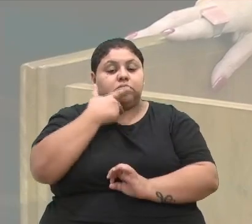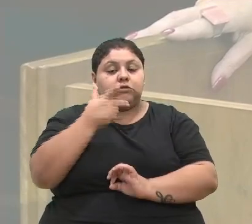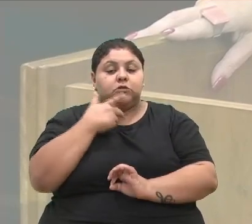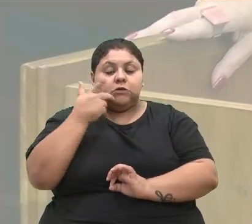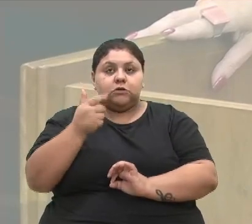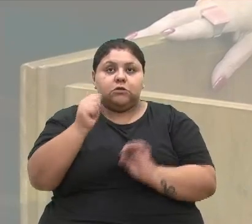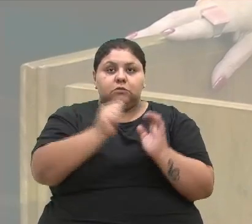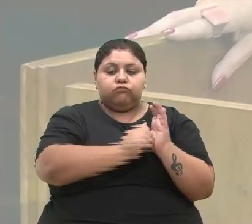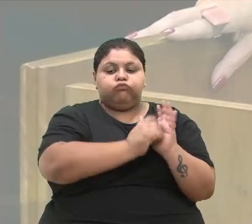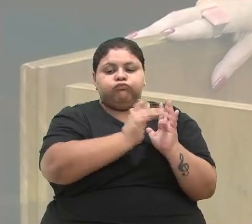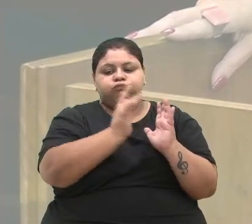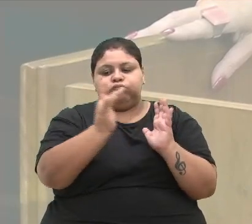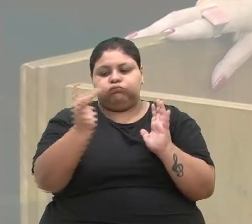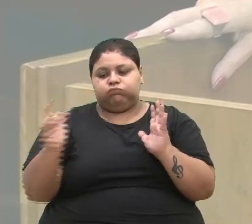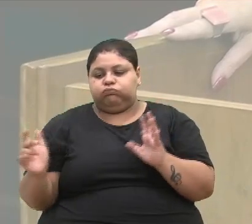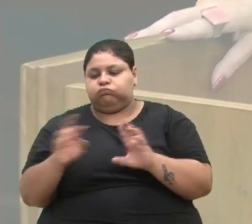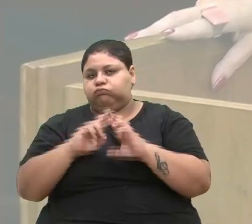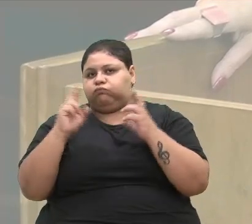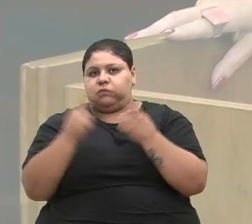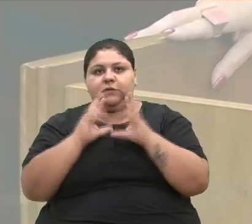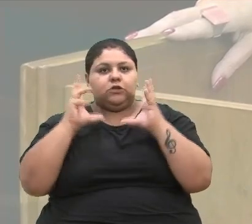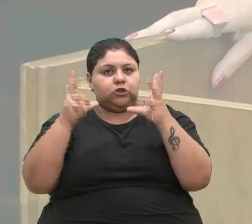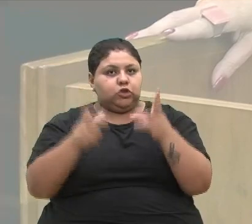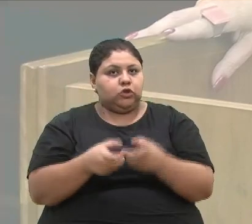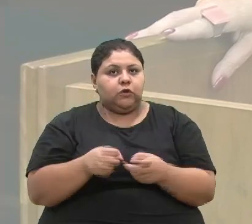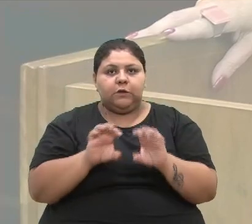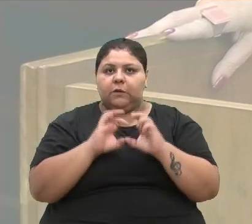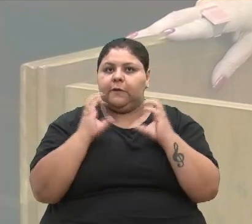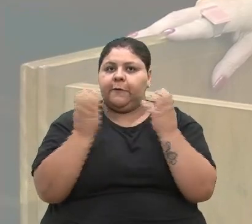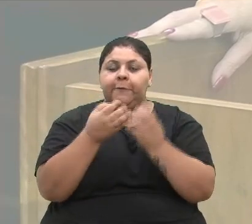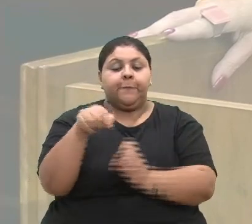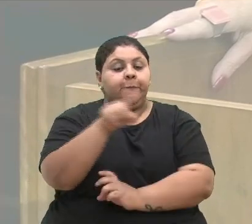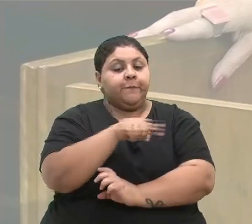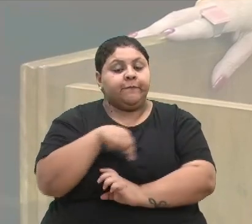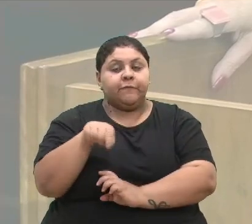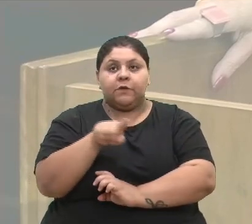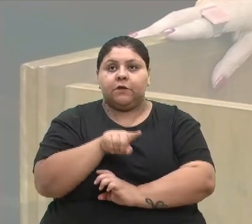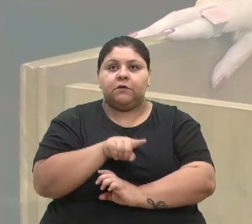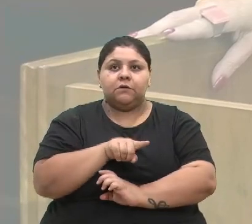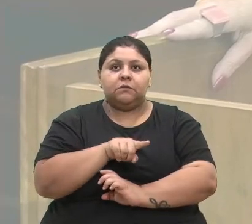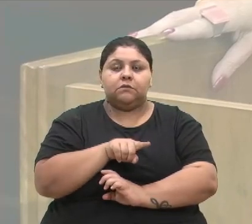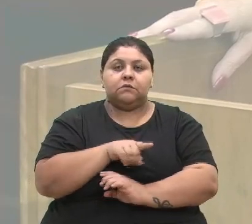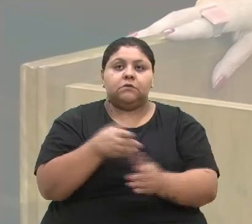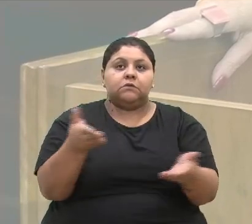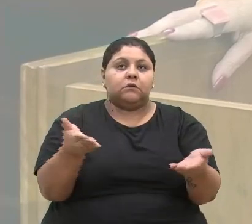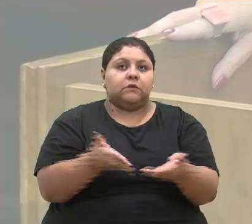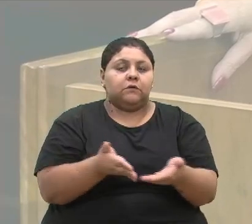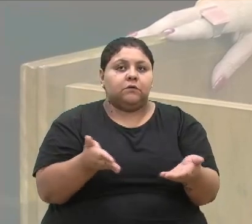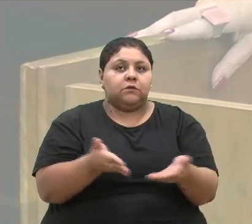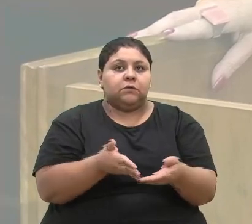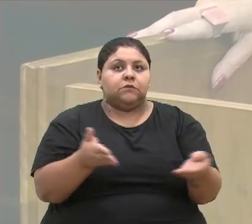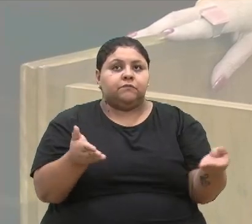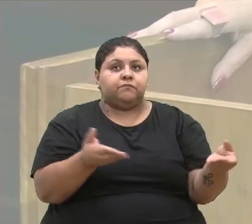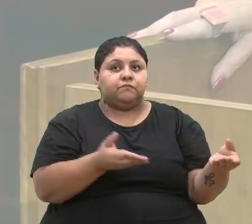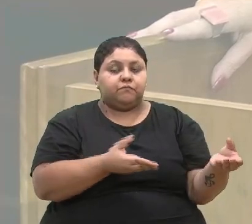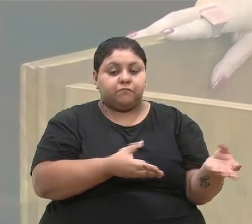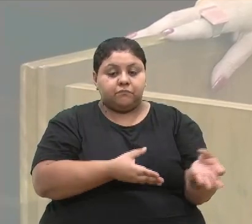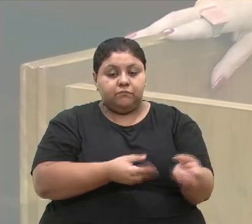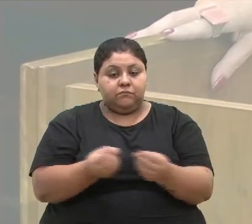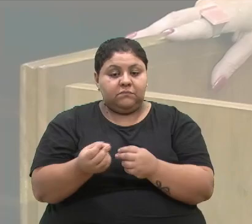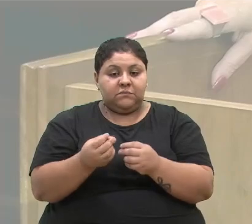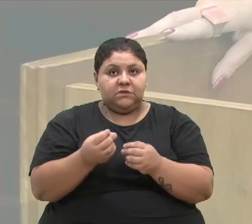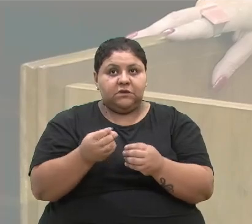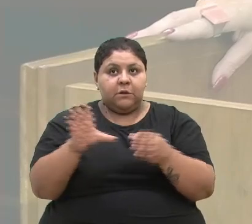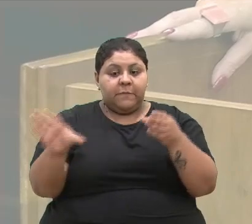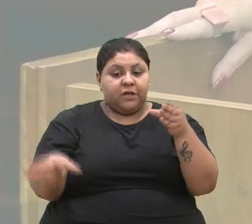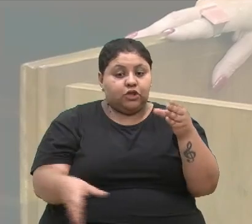toda a audiência, de toda a comunidade. Nós estamos aqui muito mais para